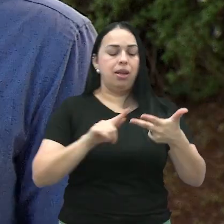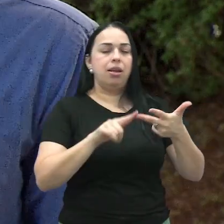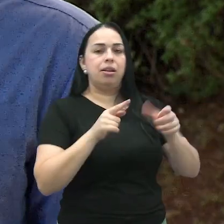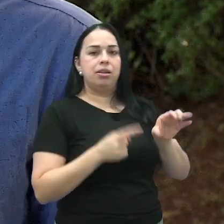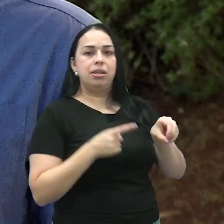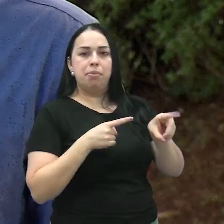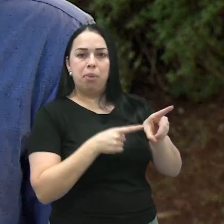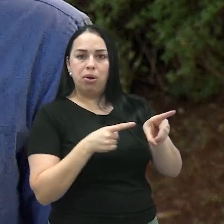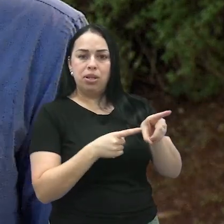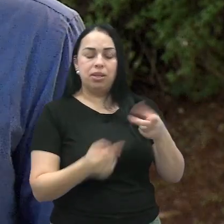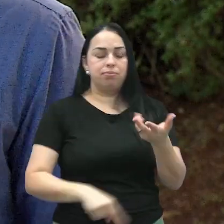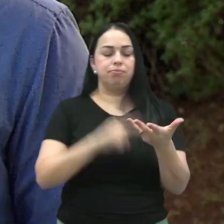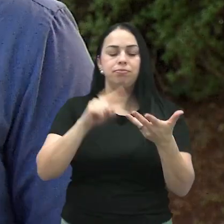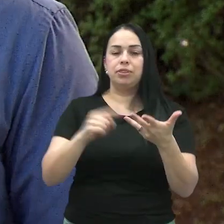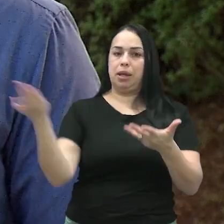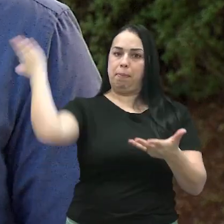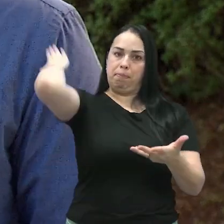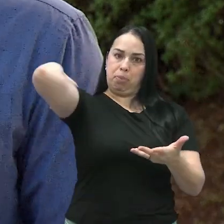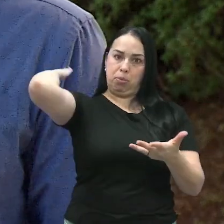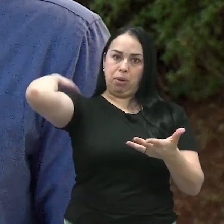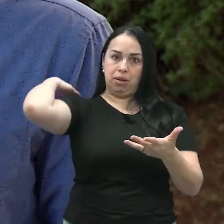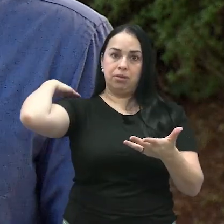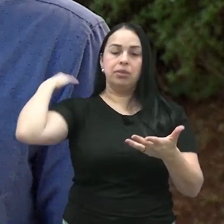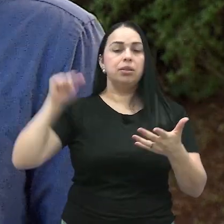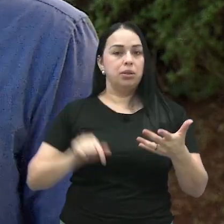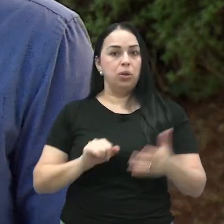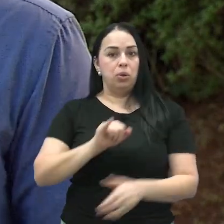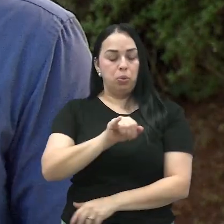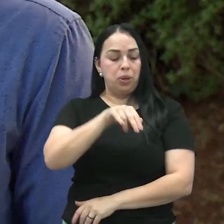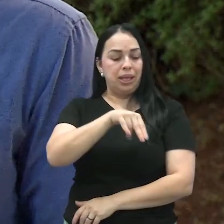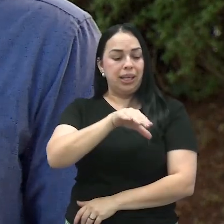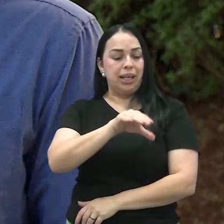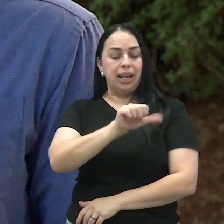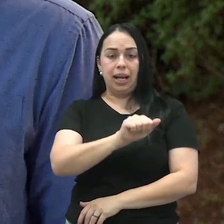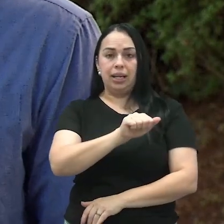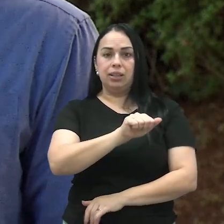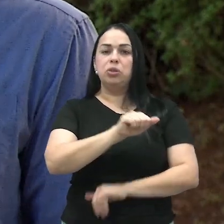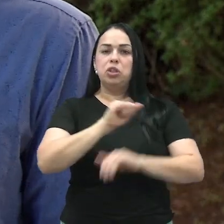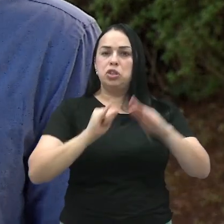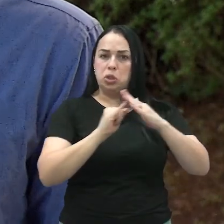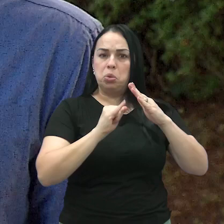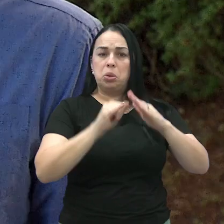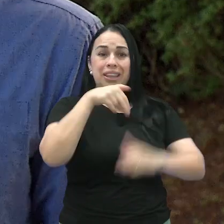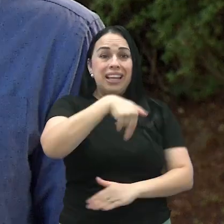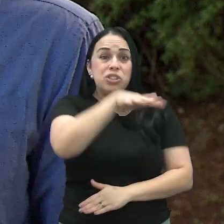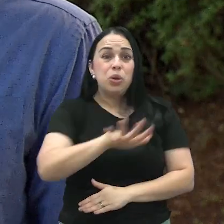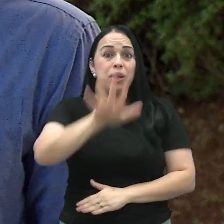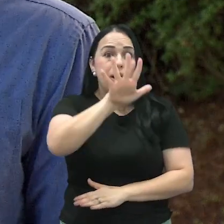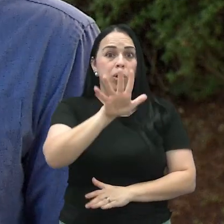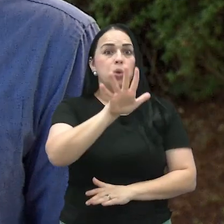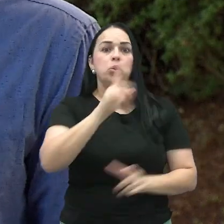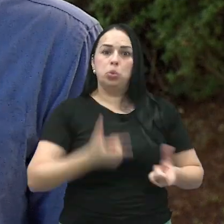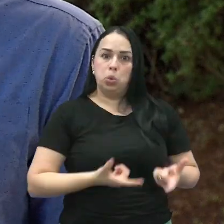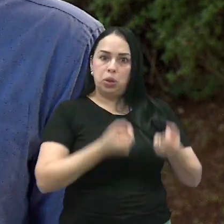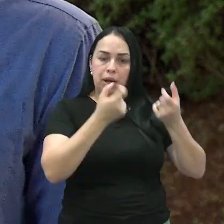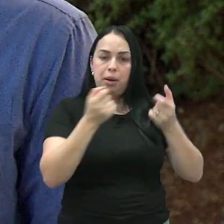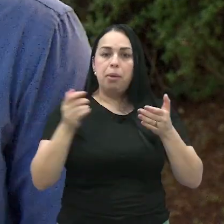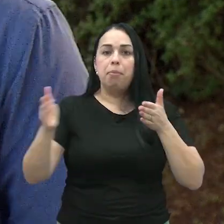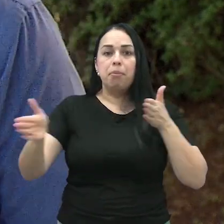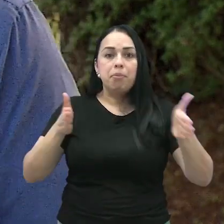mama, próstata e pulmão. Uma estimativa do INCA, o Instituto Nacional do Câncer, mostrou que